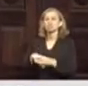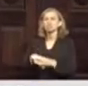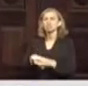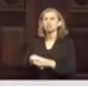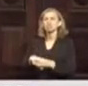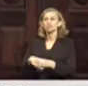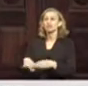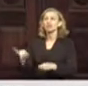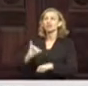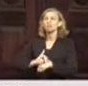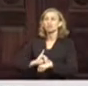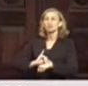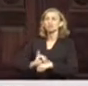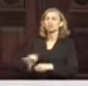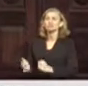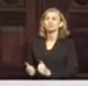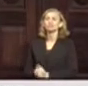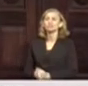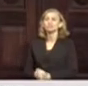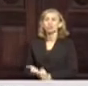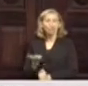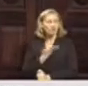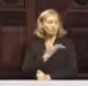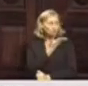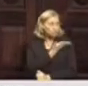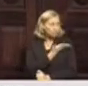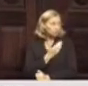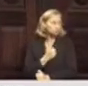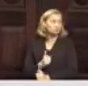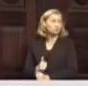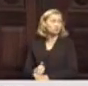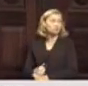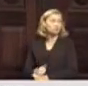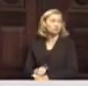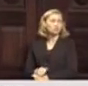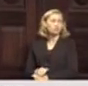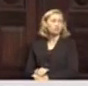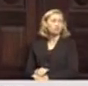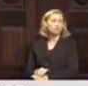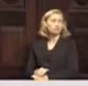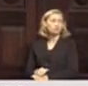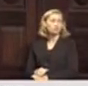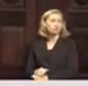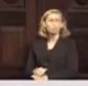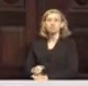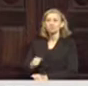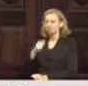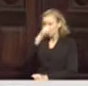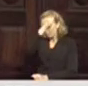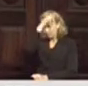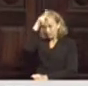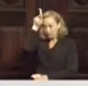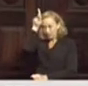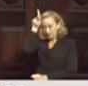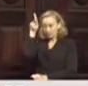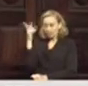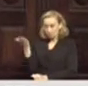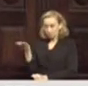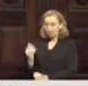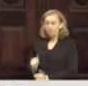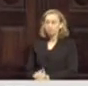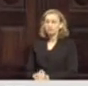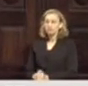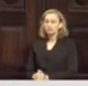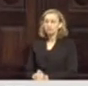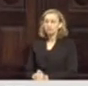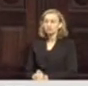capital. Vossa Excelência, deputado Osório, foi o meu candidato a prefeito. Tive